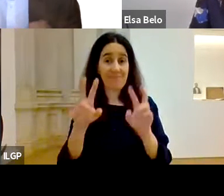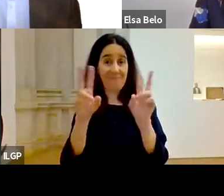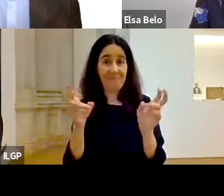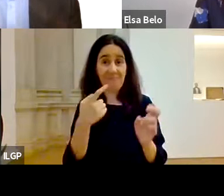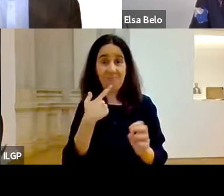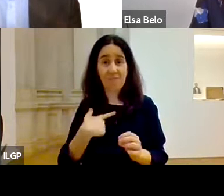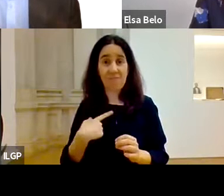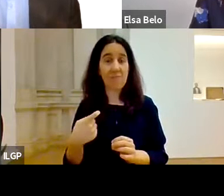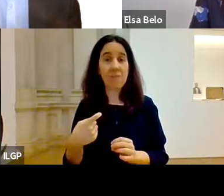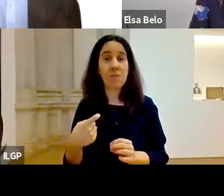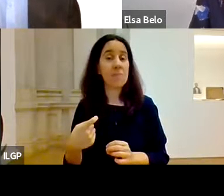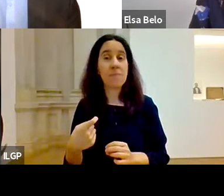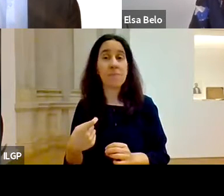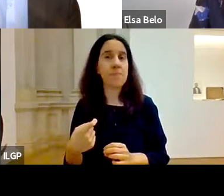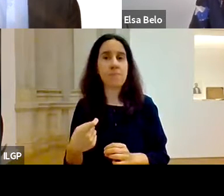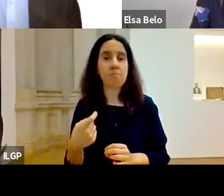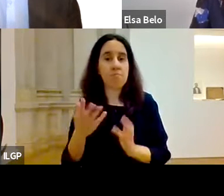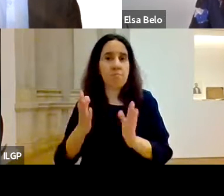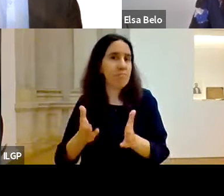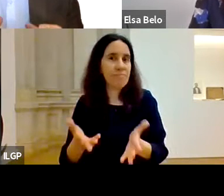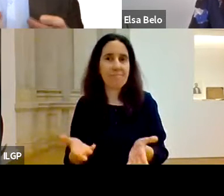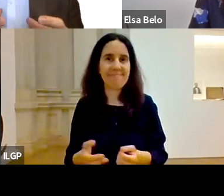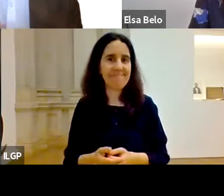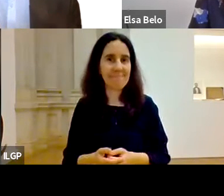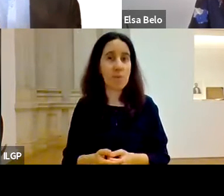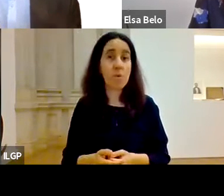colocado não se põe, porque nesse